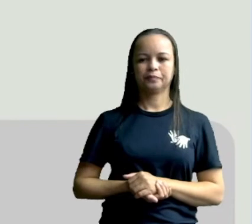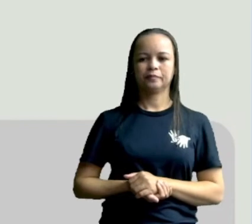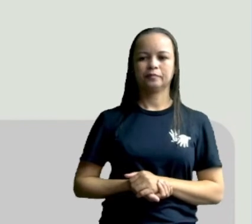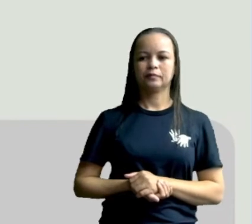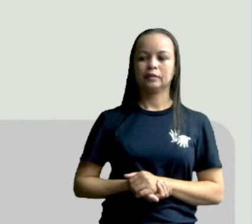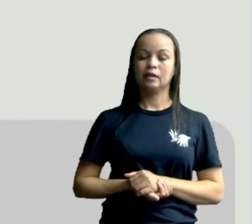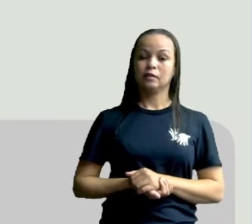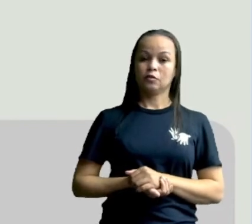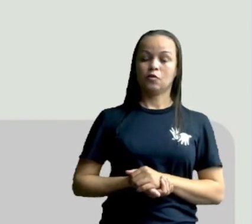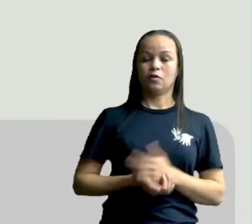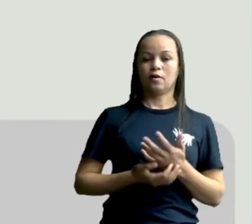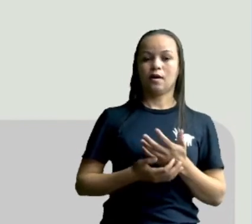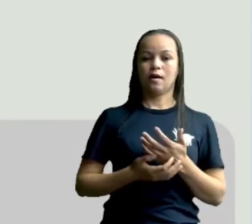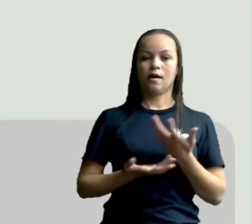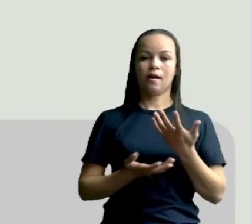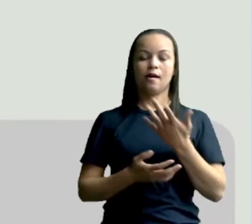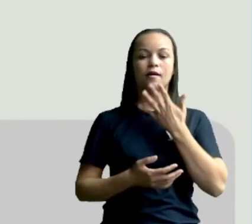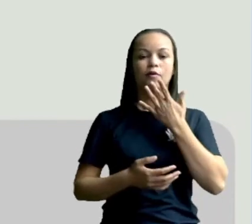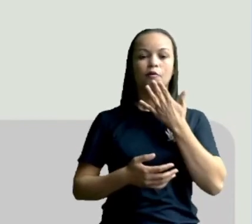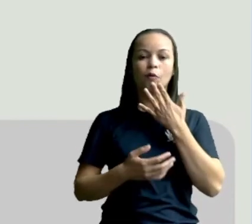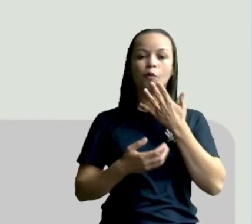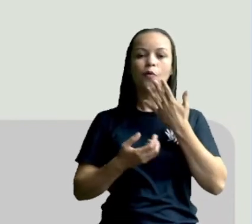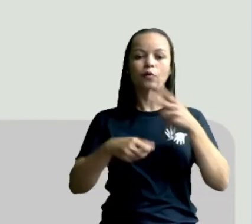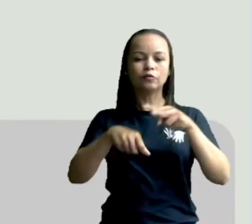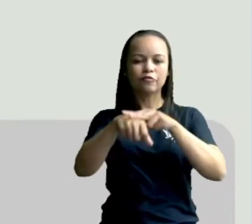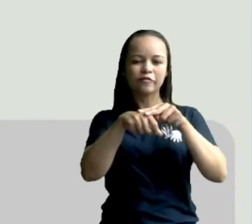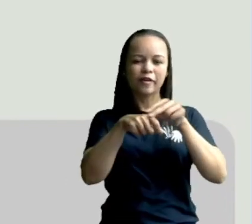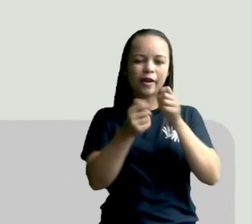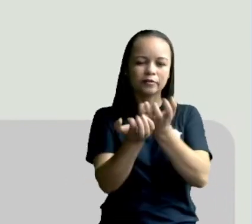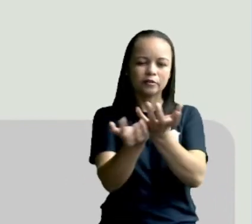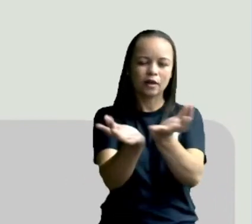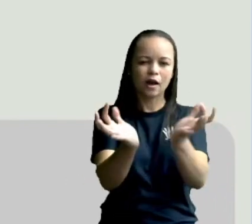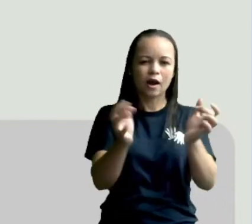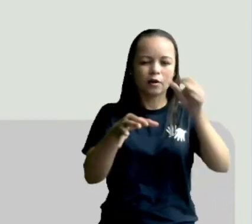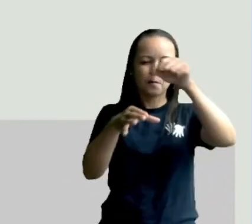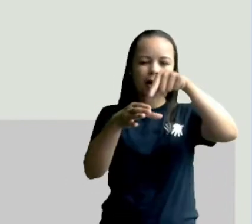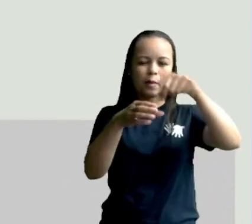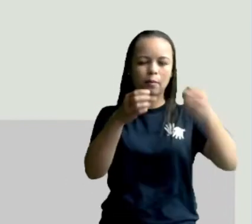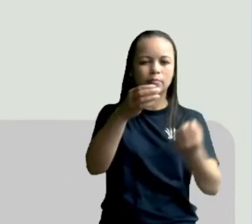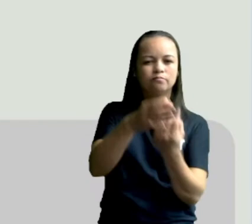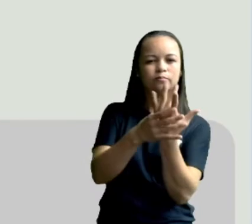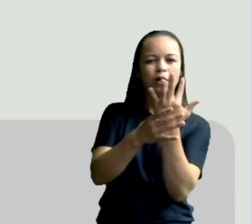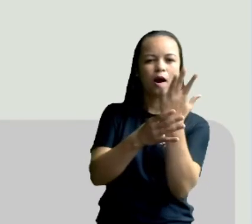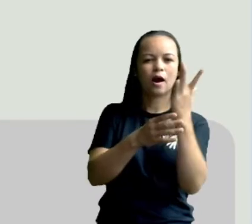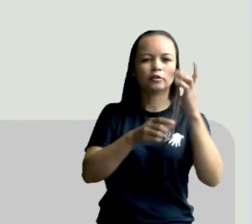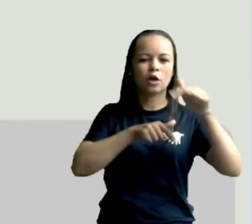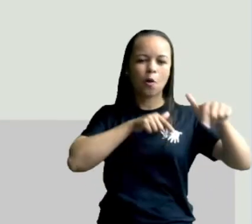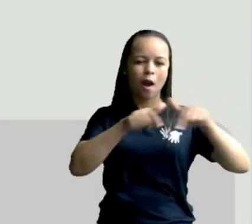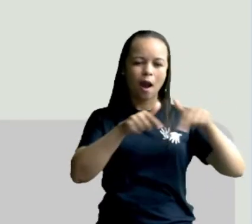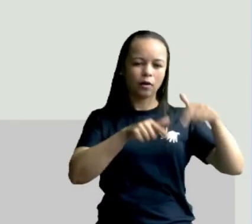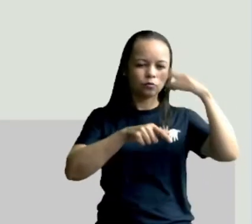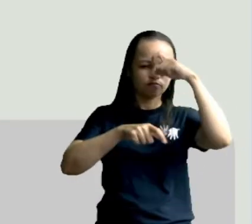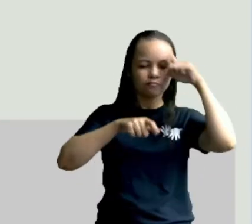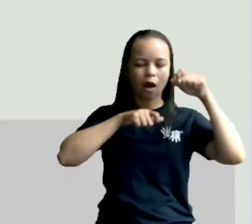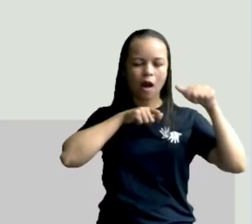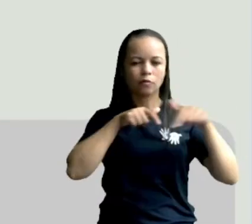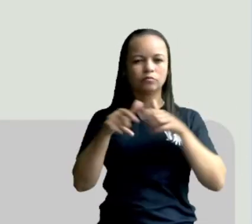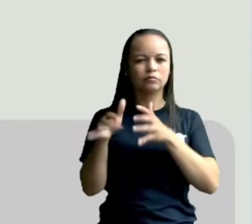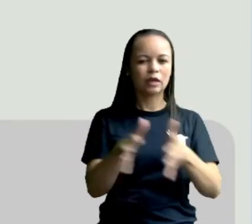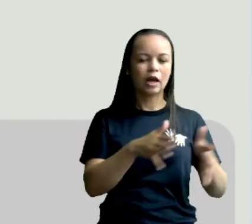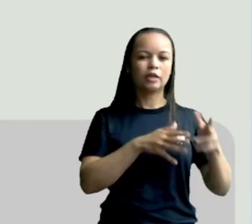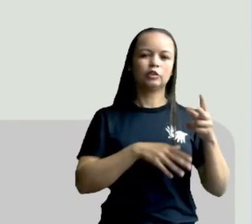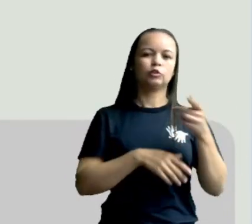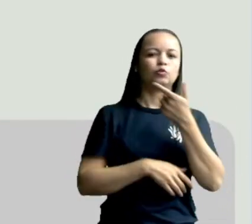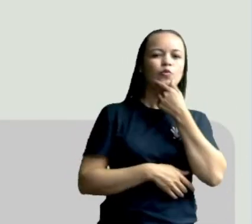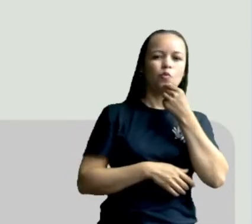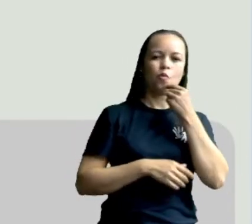Sou a cor do campo arado, depois que a semente cresce, e quando a luta é o trabalho, sou a correta vitória do homem